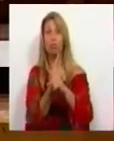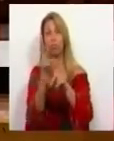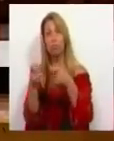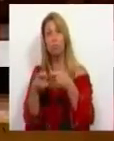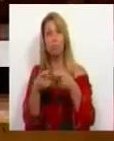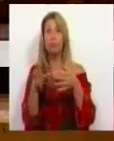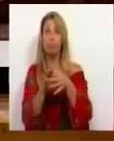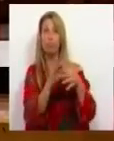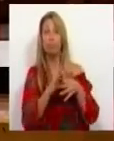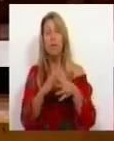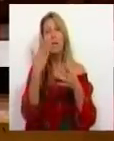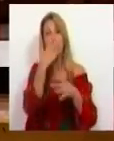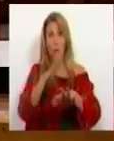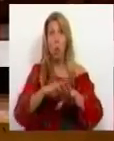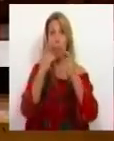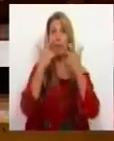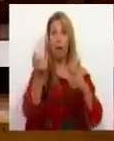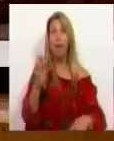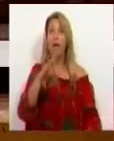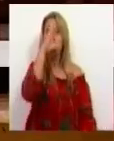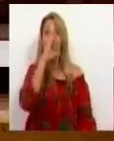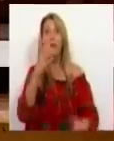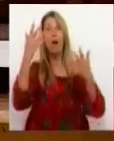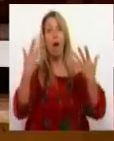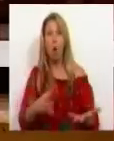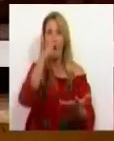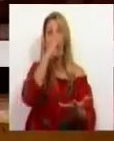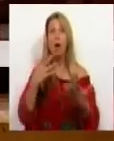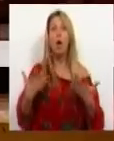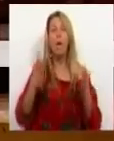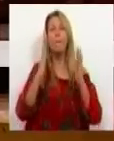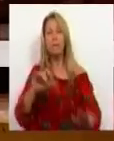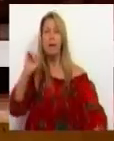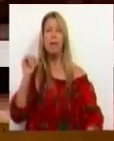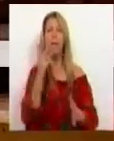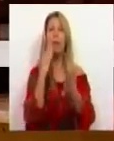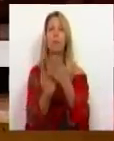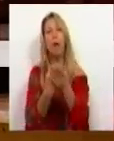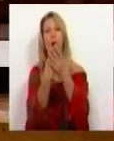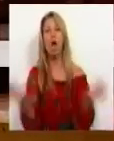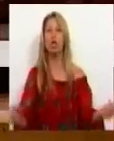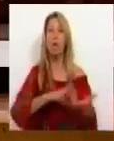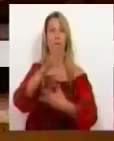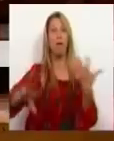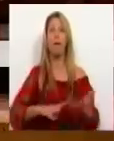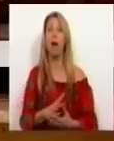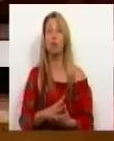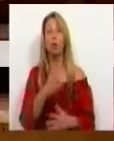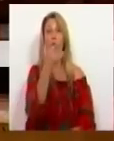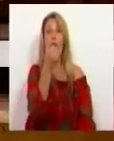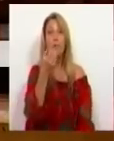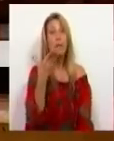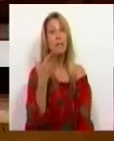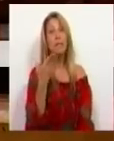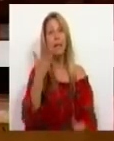culpa é do anterior governo, este governo tem de ser mais célere na superação deste caos. 2017 tem de